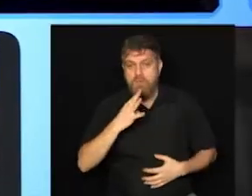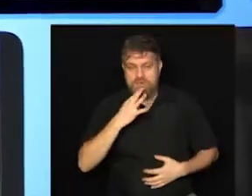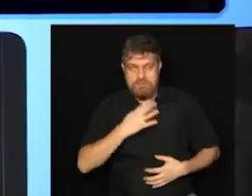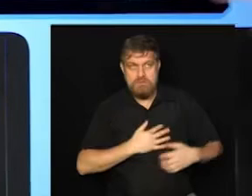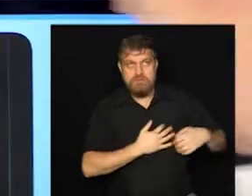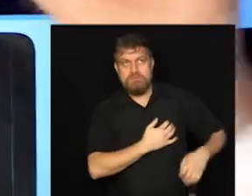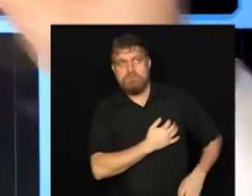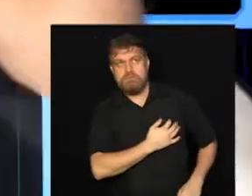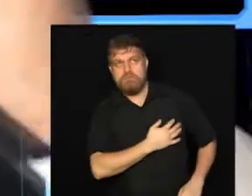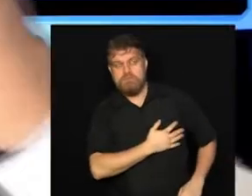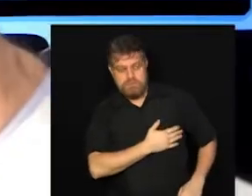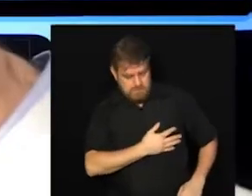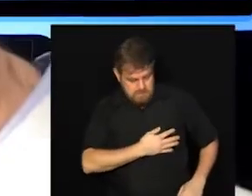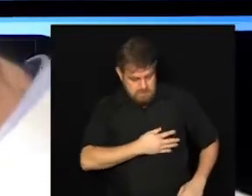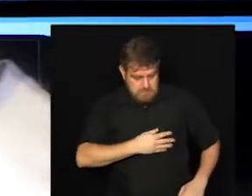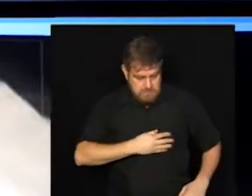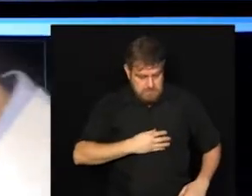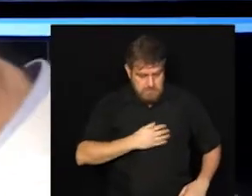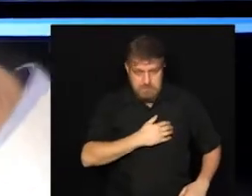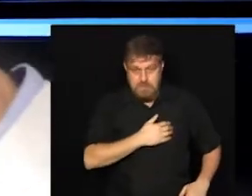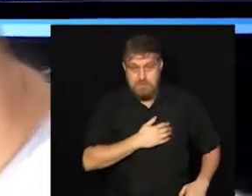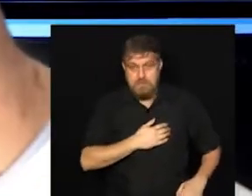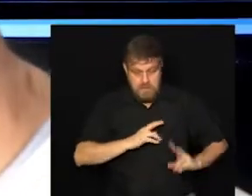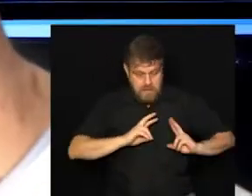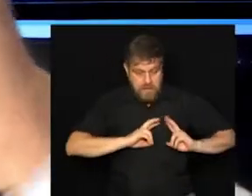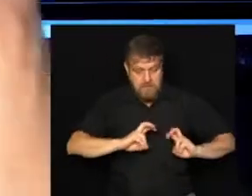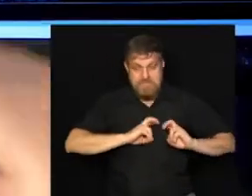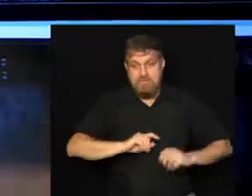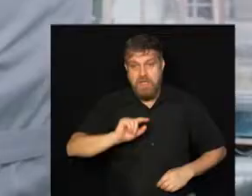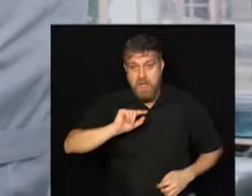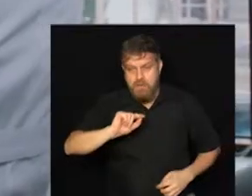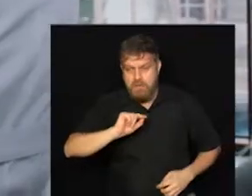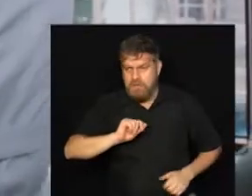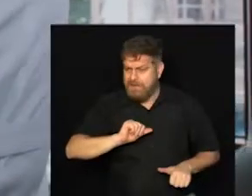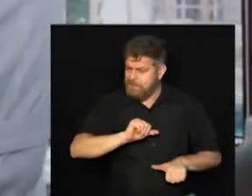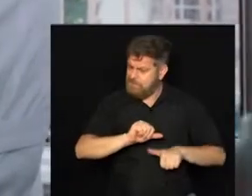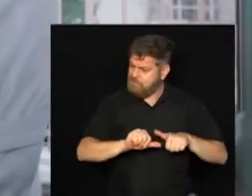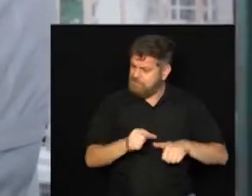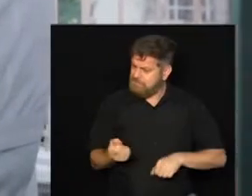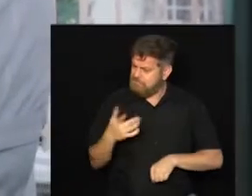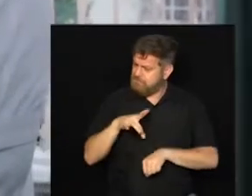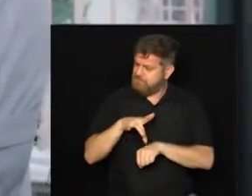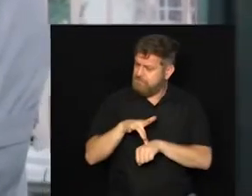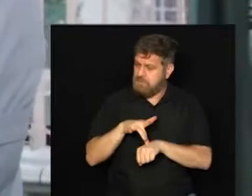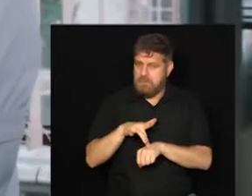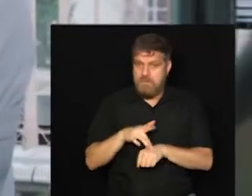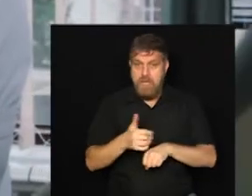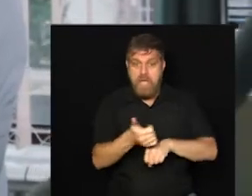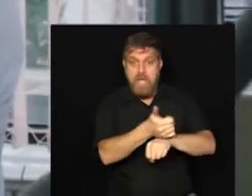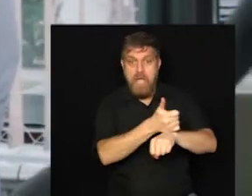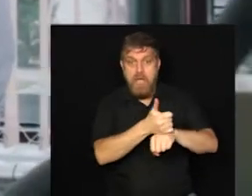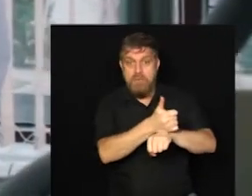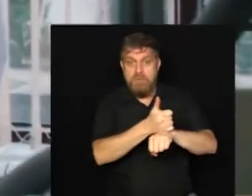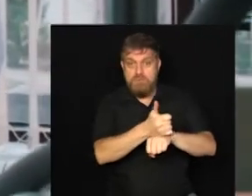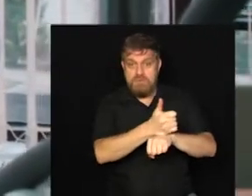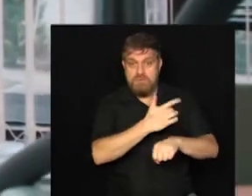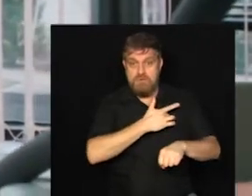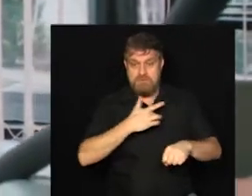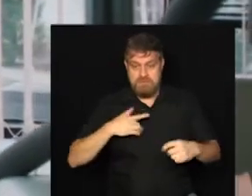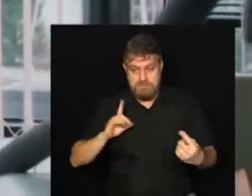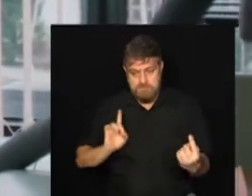porque ela pode estar detectando alterações e procurar o profissional de